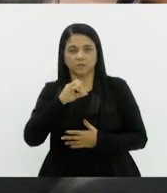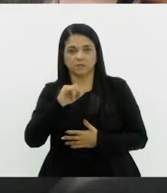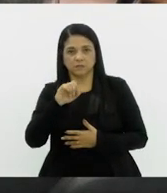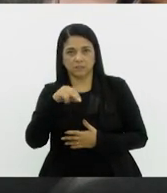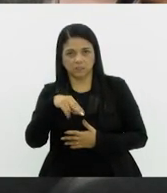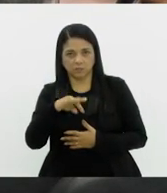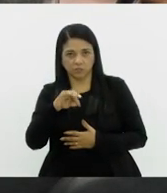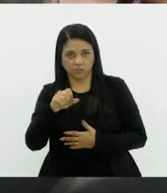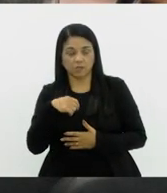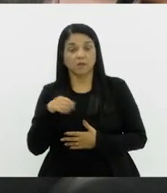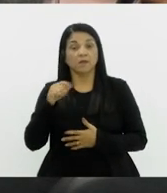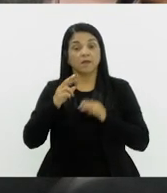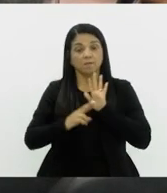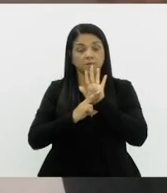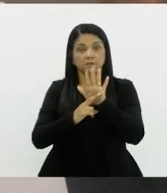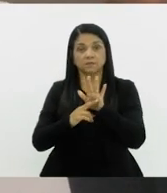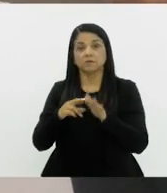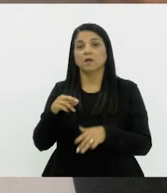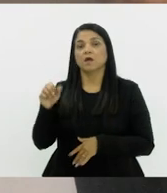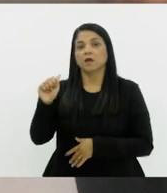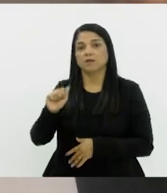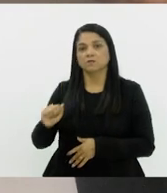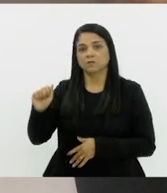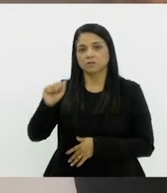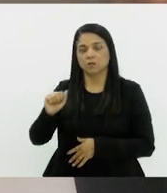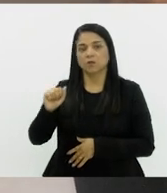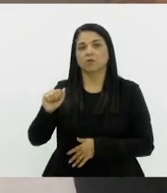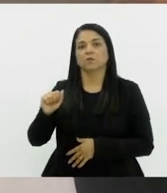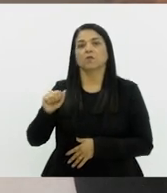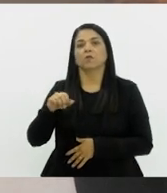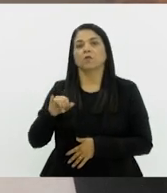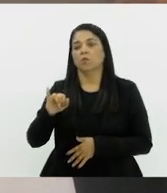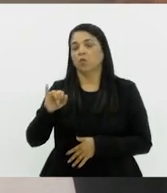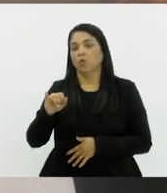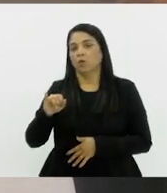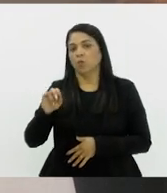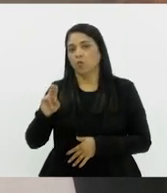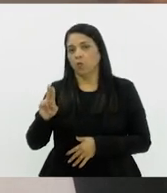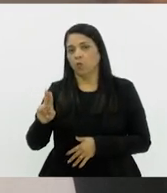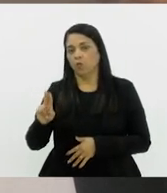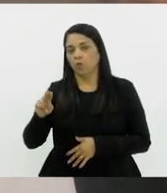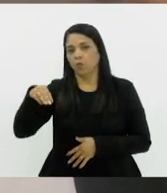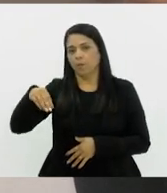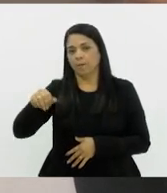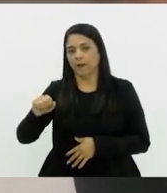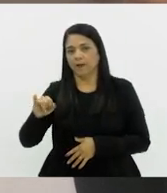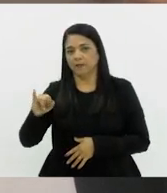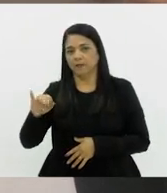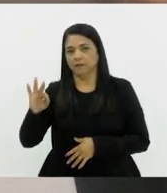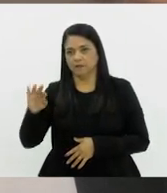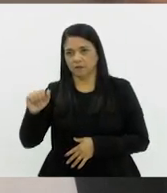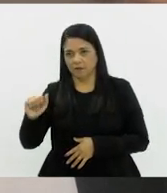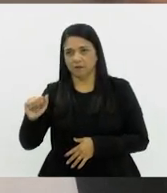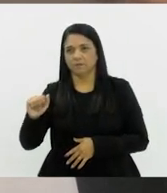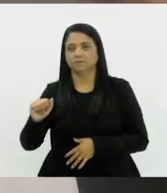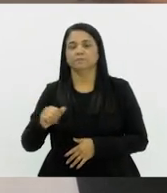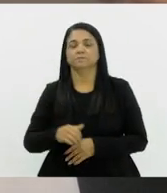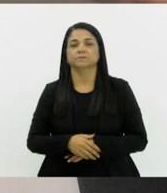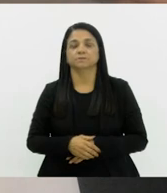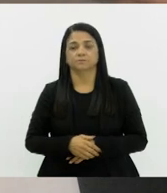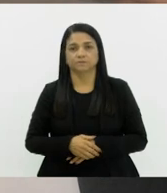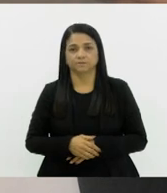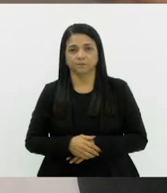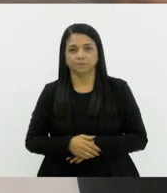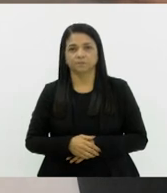estou representando a Associação de Moradores do Alto Maitá. É um conjunto... Só tem 5 minutos, por favor. Ok.